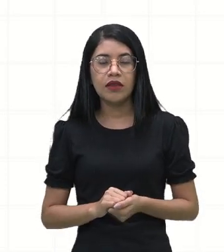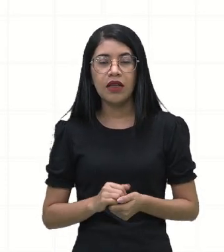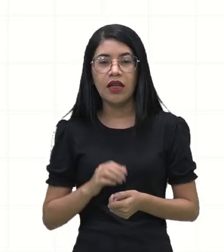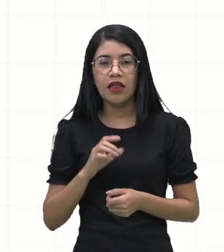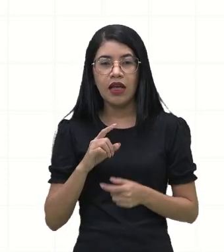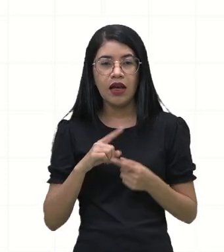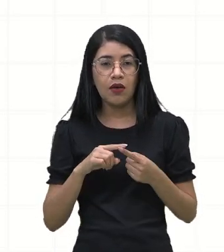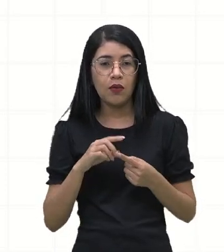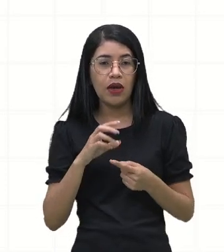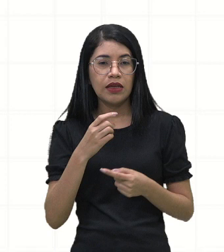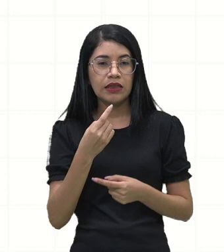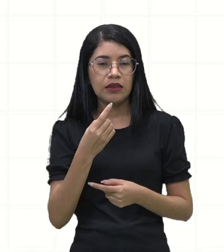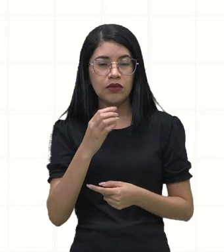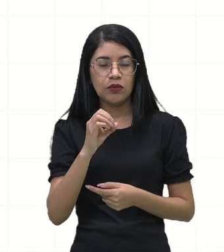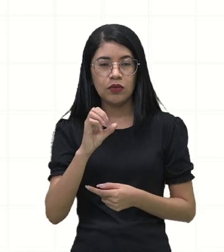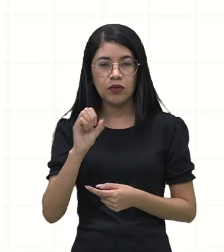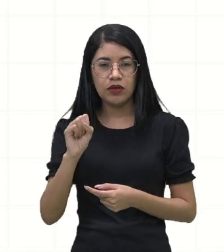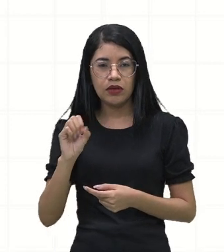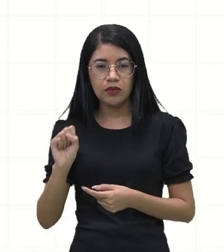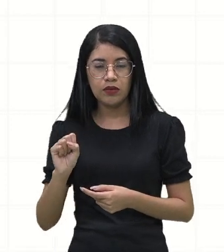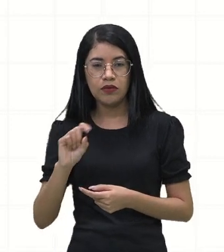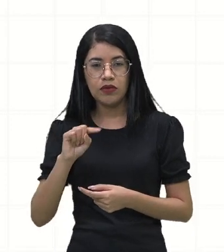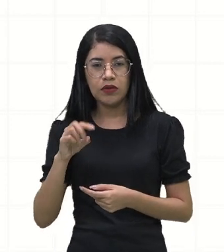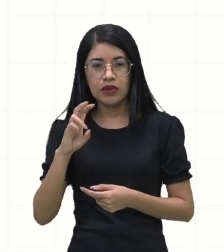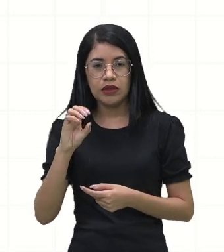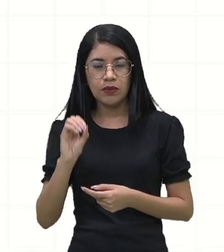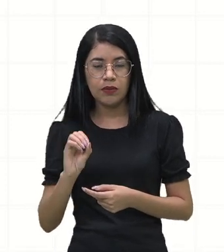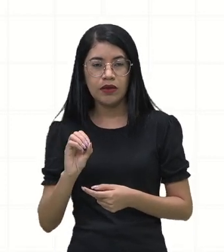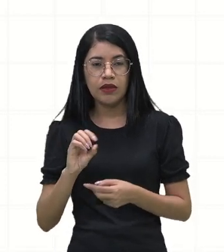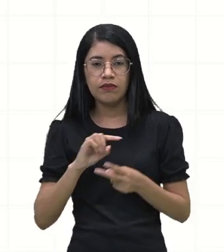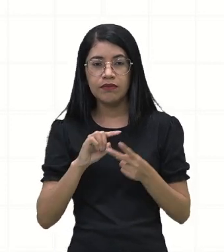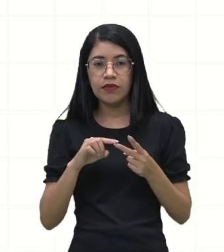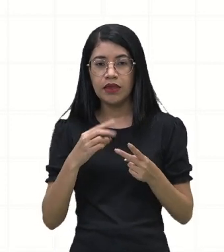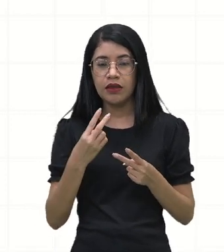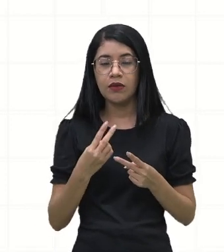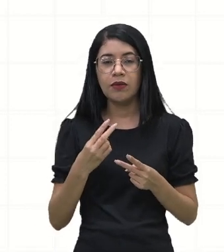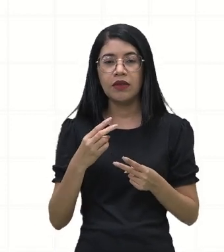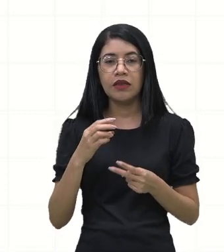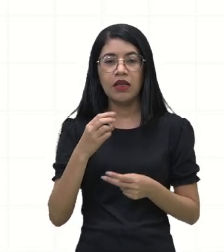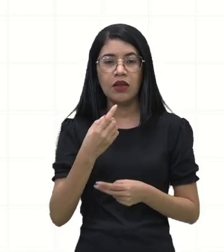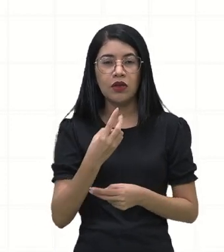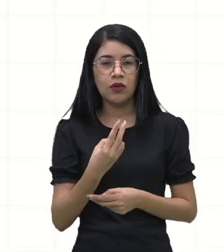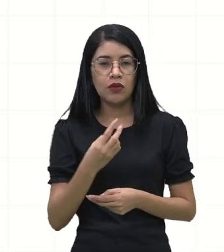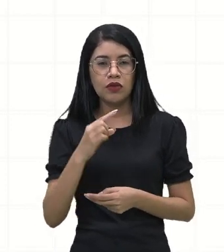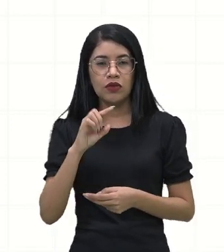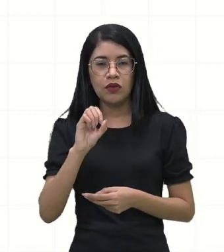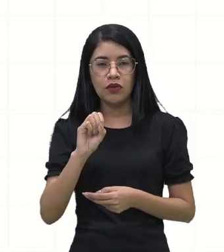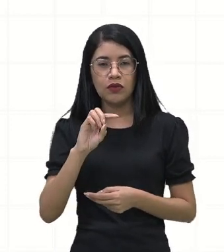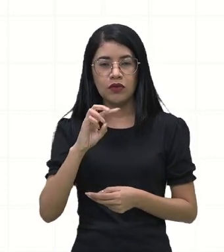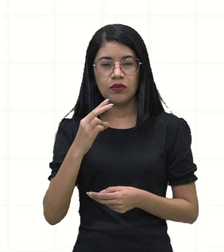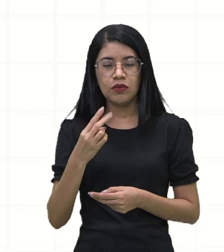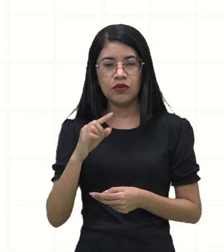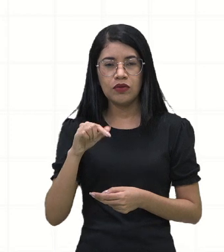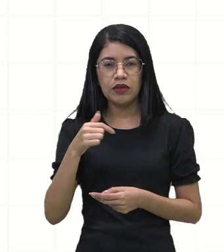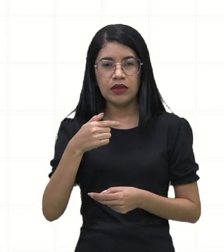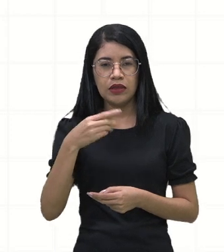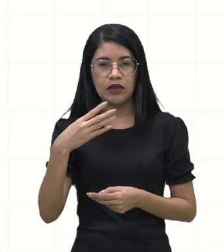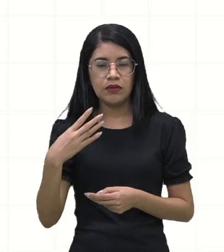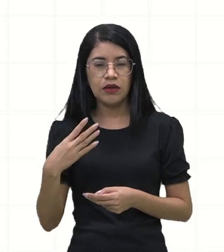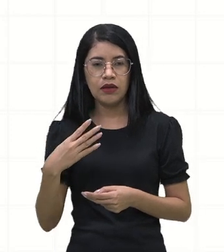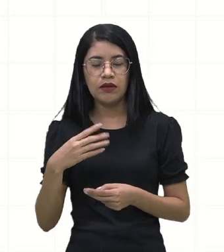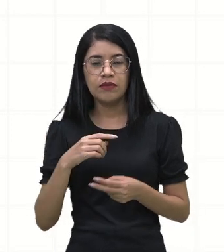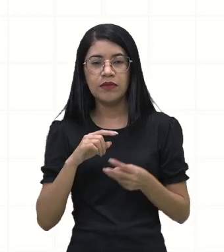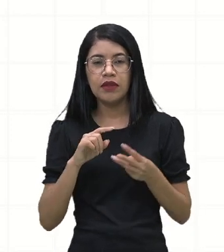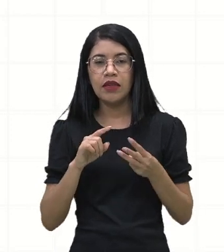2, né, com 45, ó, nós chegamos em 3 vezes 9, 27, 270, mas utilizando as outras